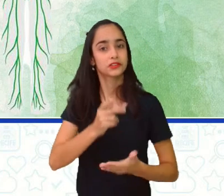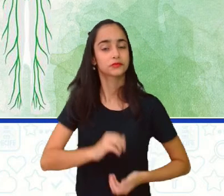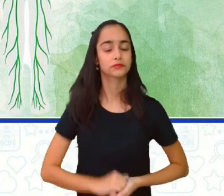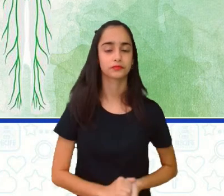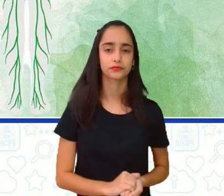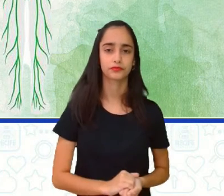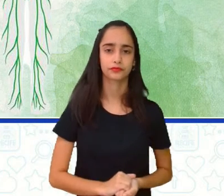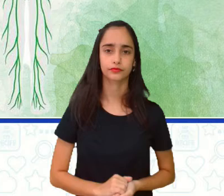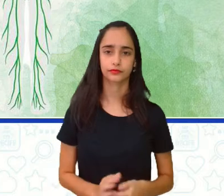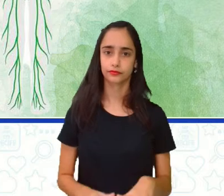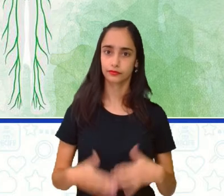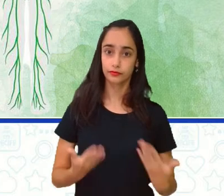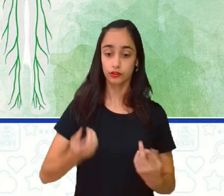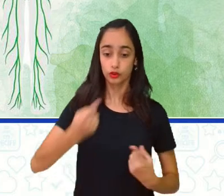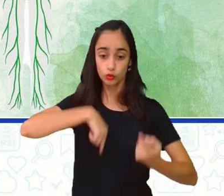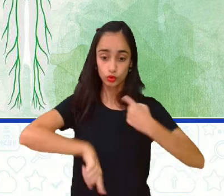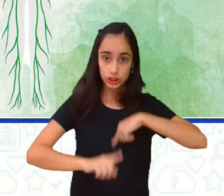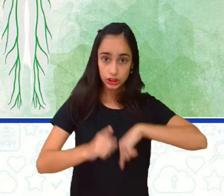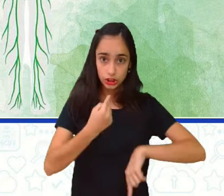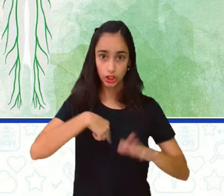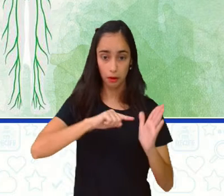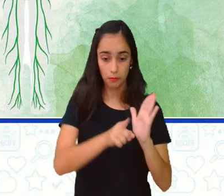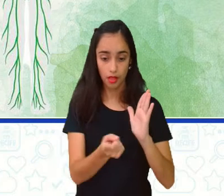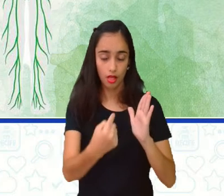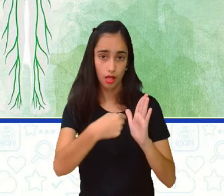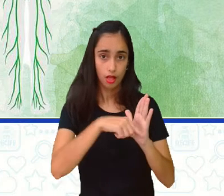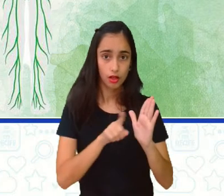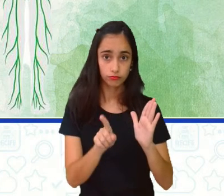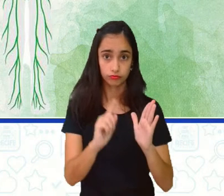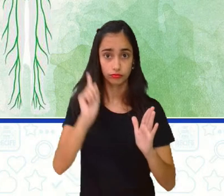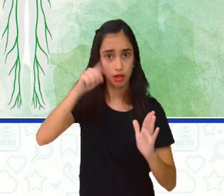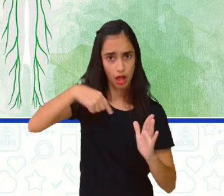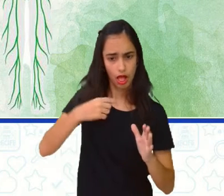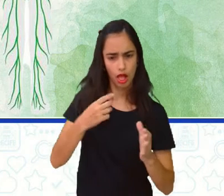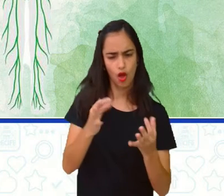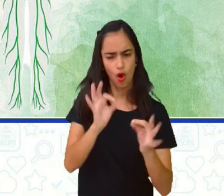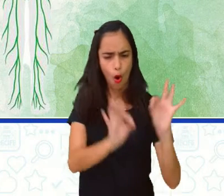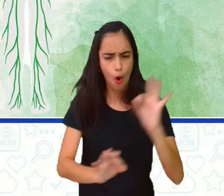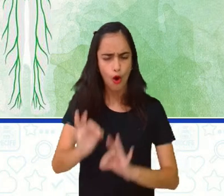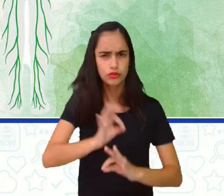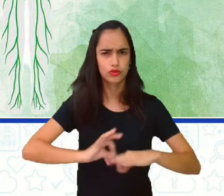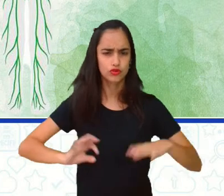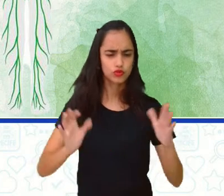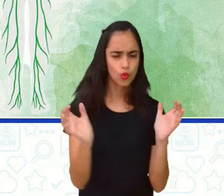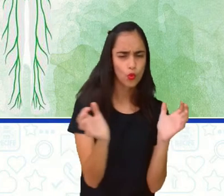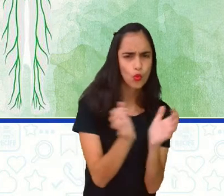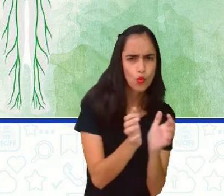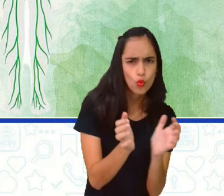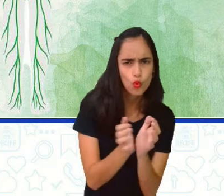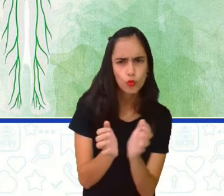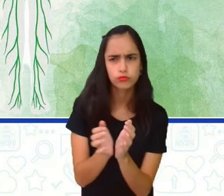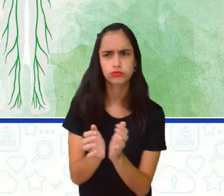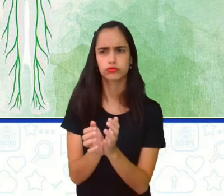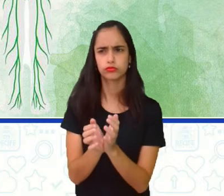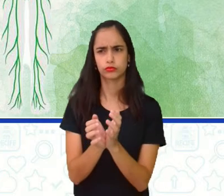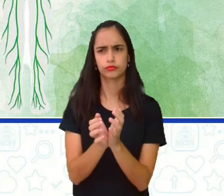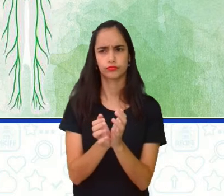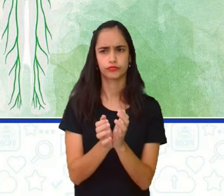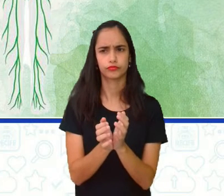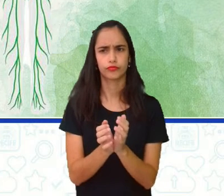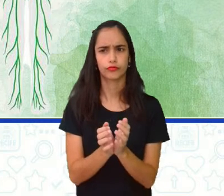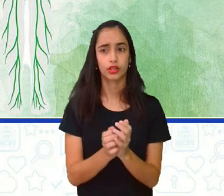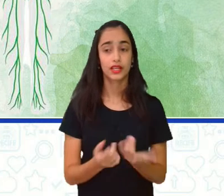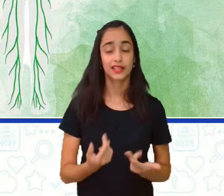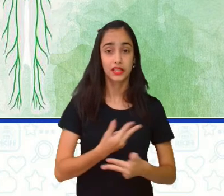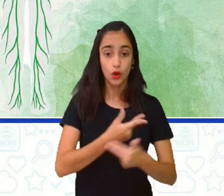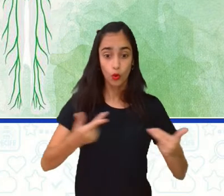é formado por um grupo de órgãos, linfóides, vários outros órgãos e tecidos,